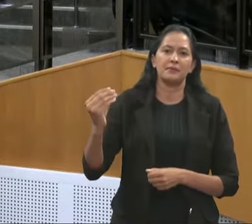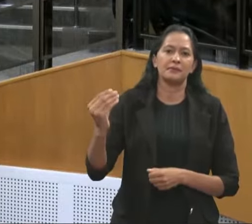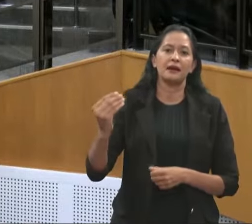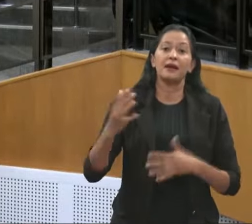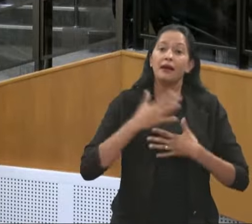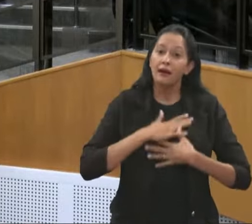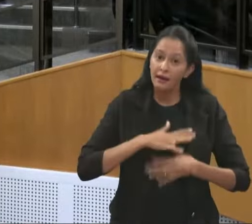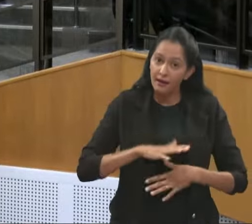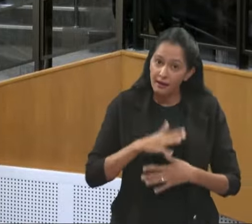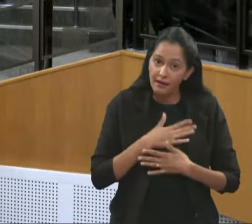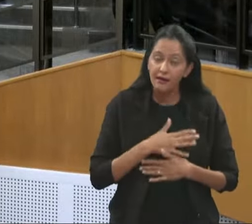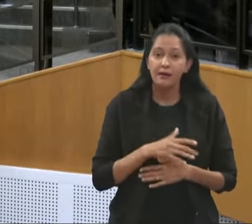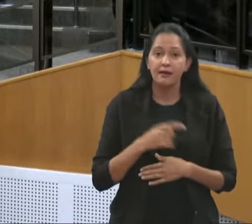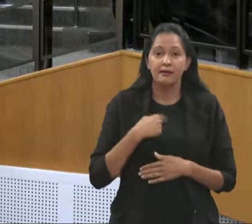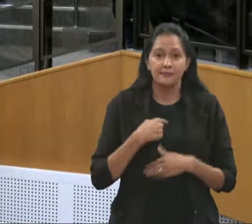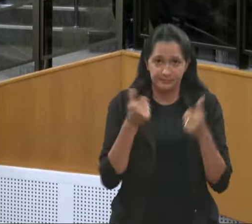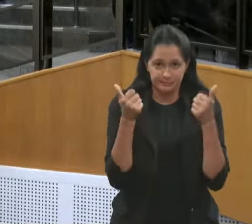falar.